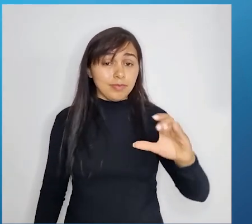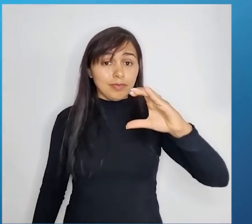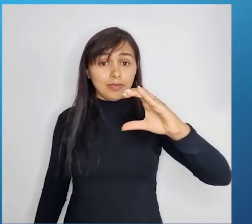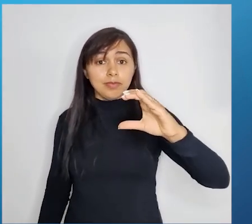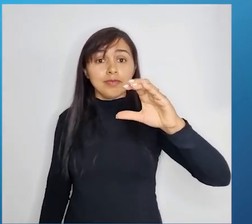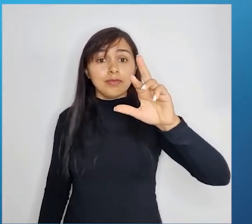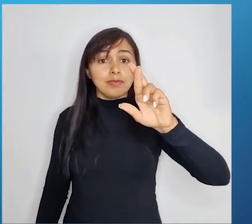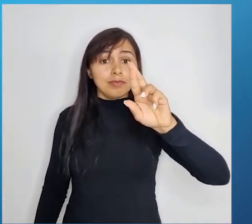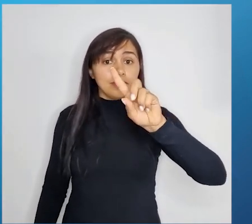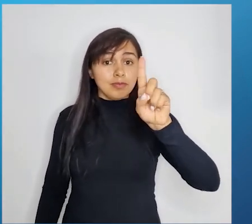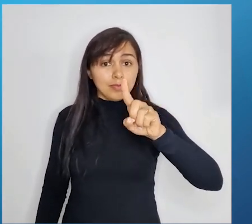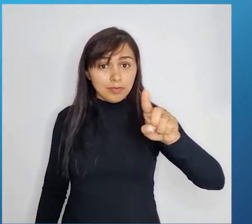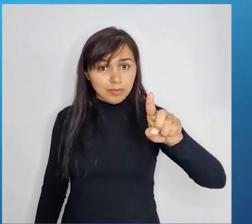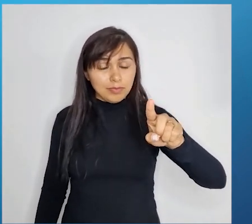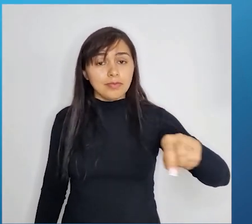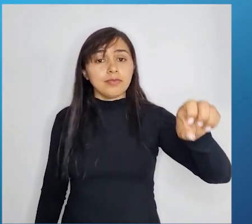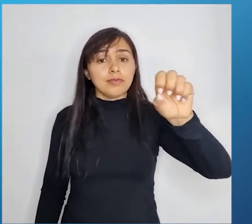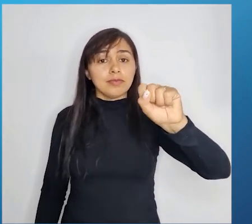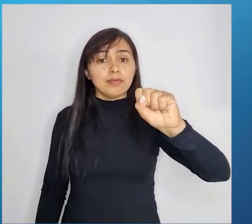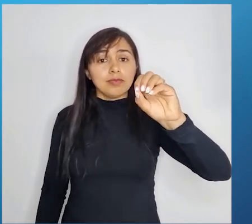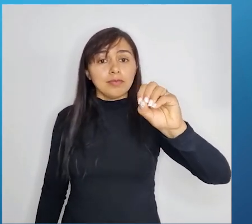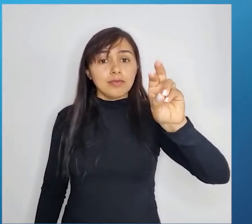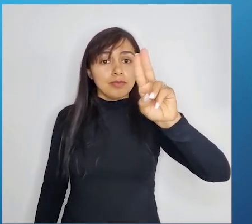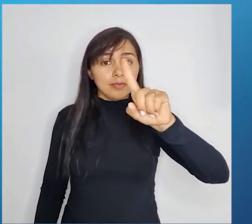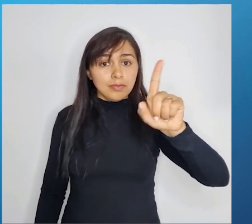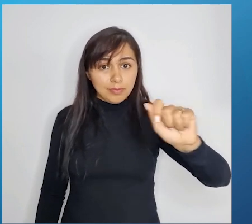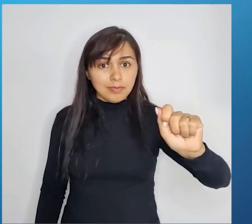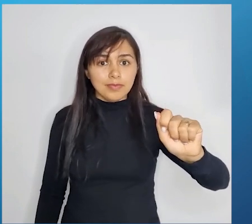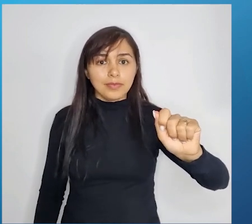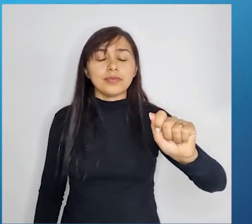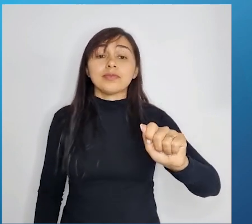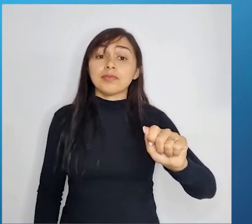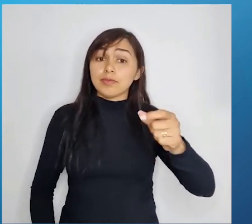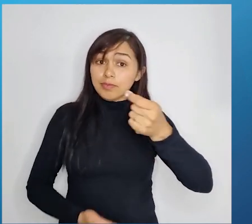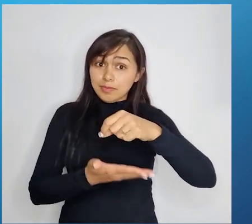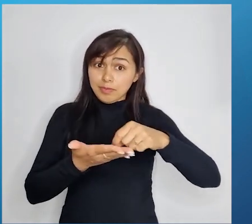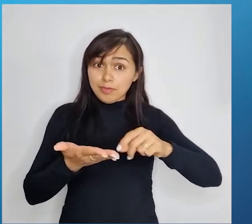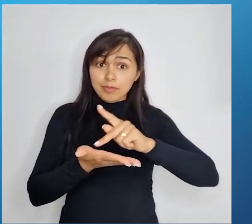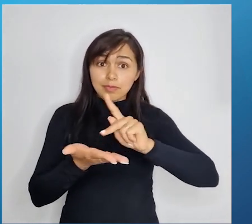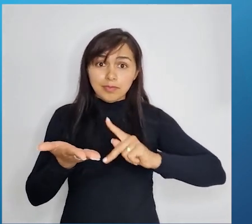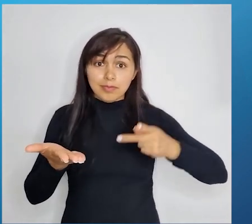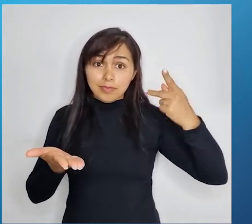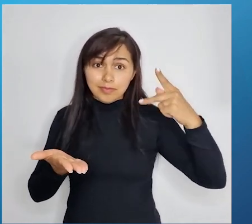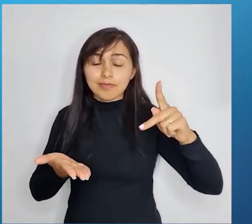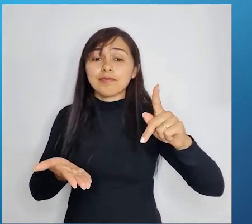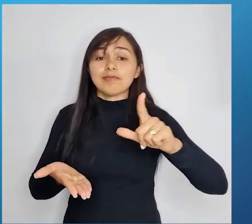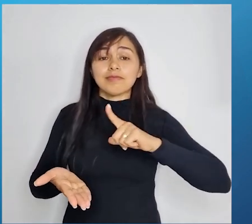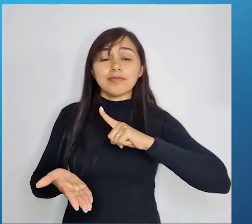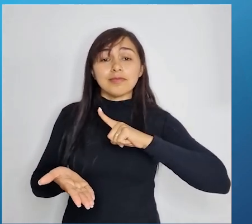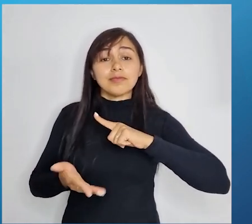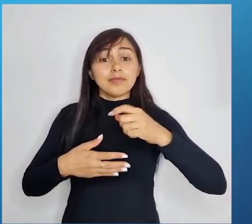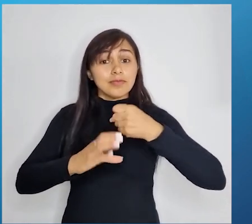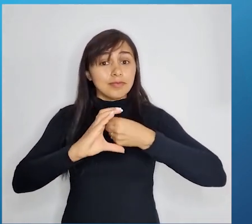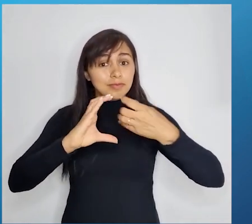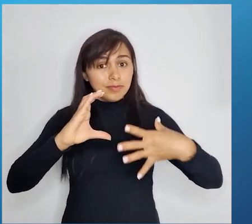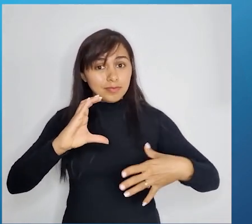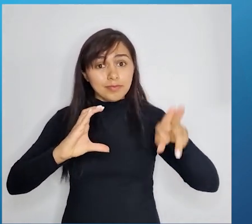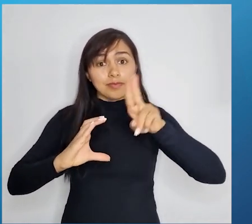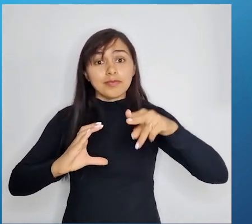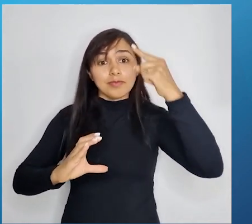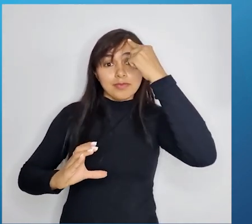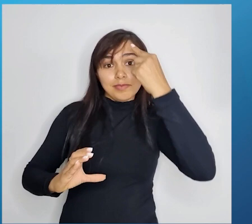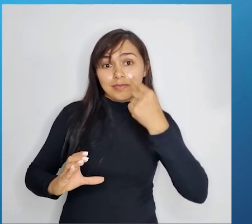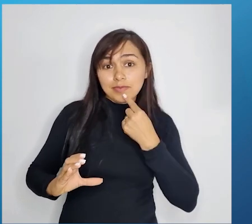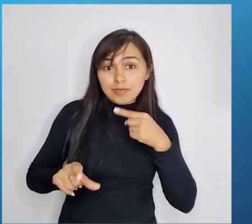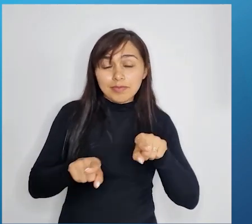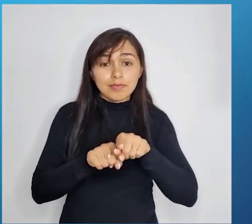Souza, conhecido como Cisne Negro. Sua poesia é marcada pelo uso intensivo de imagens